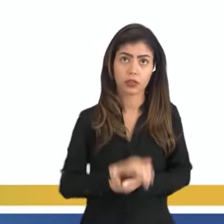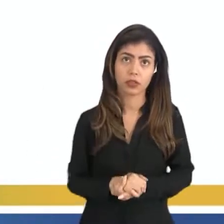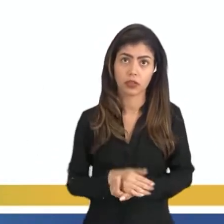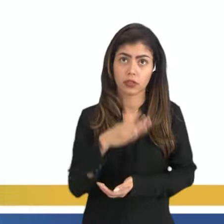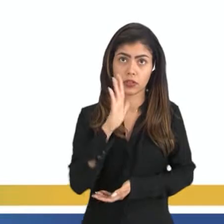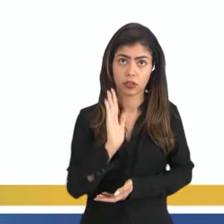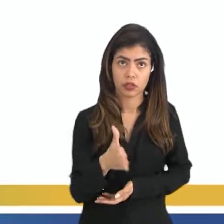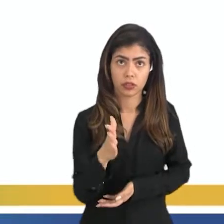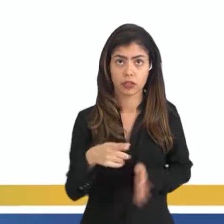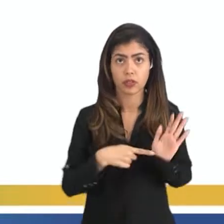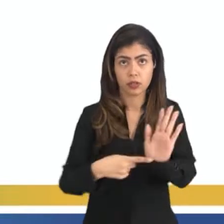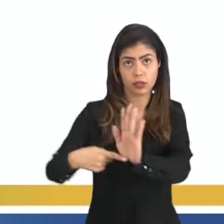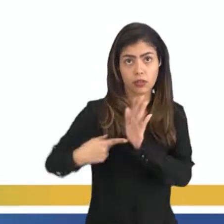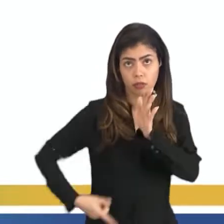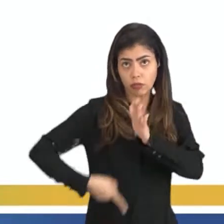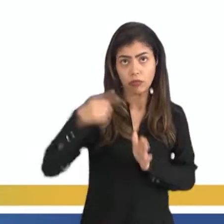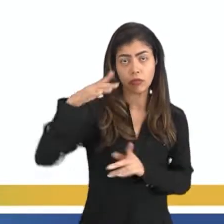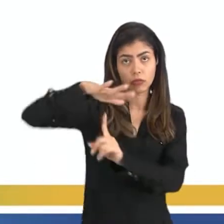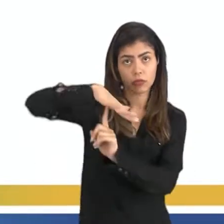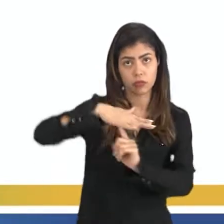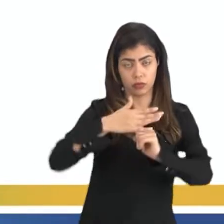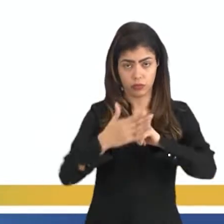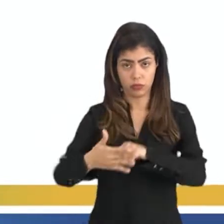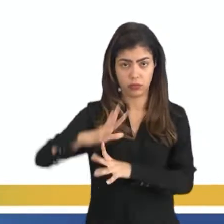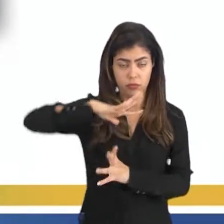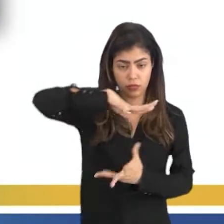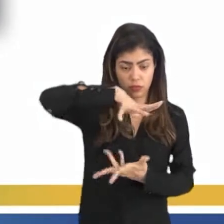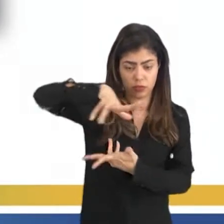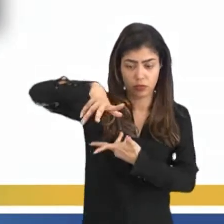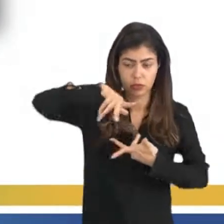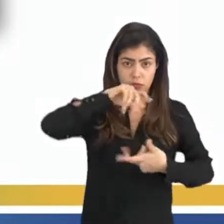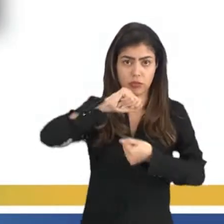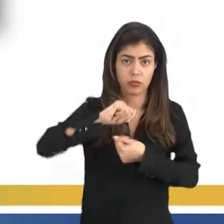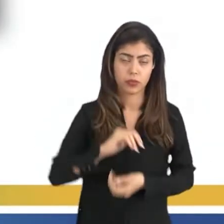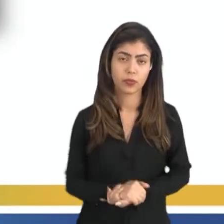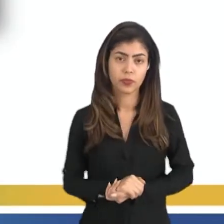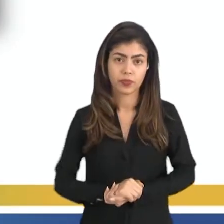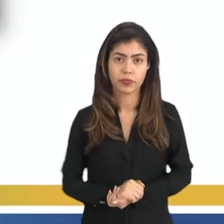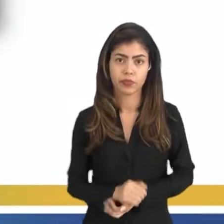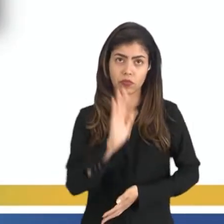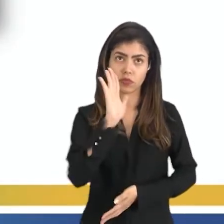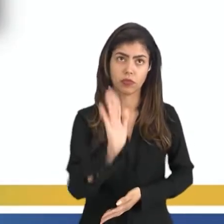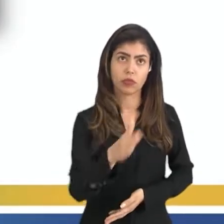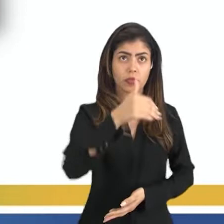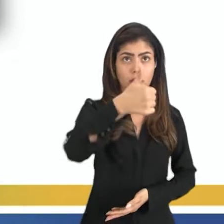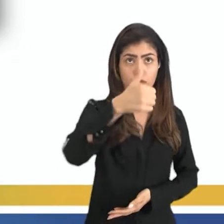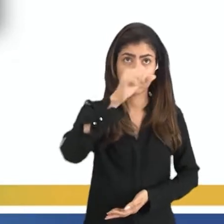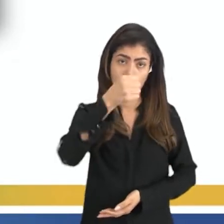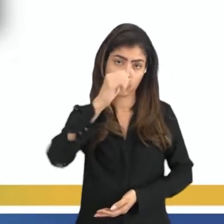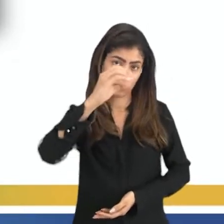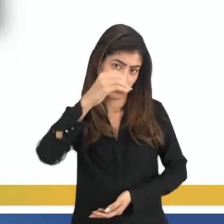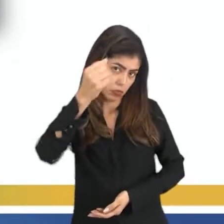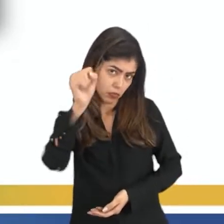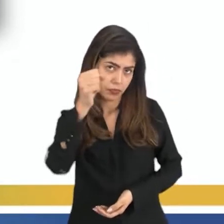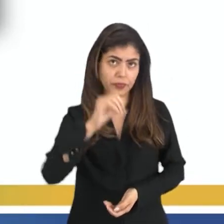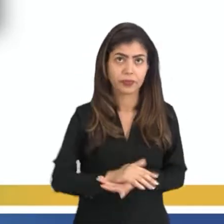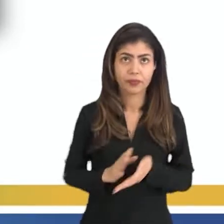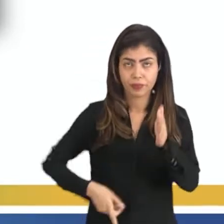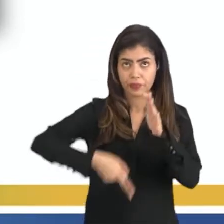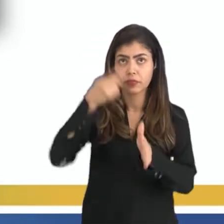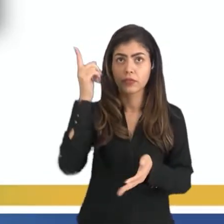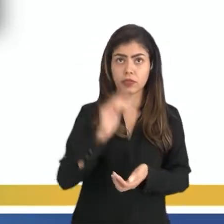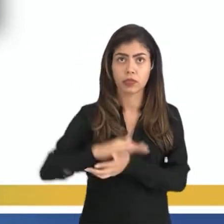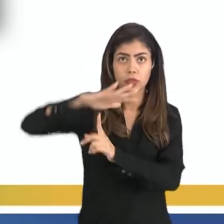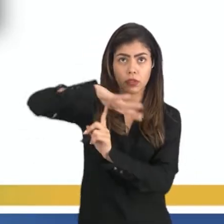é considerado o primeiro paraquedista do mundo, né? Já em 1808, pela primeira vez,